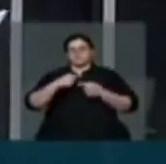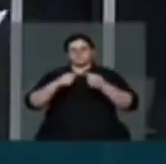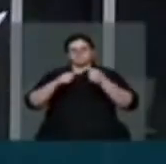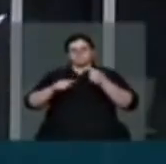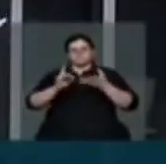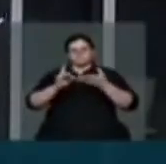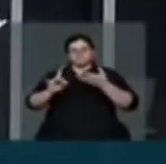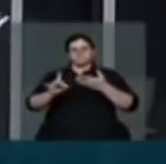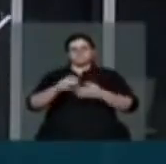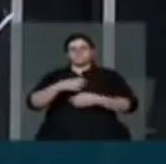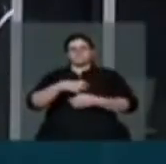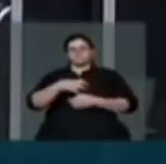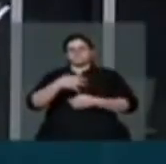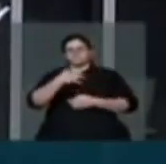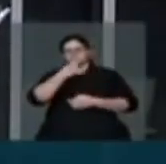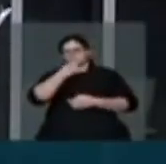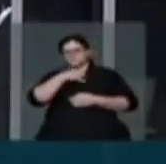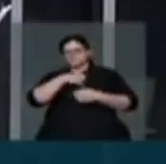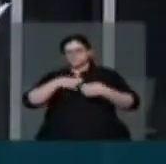indignação, como também dos